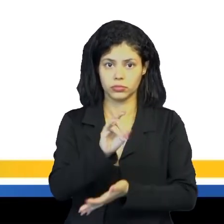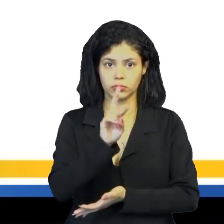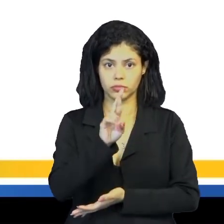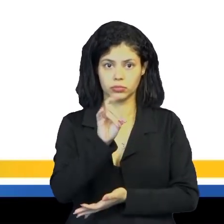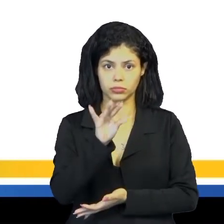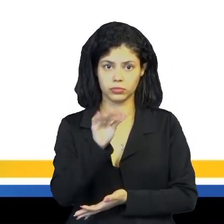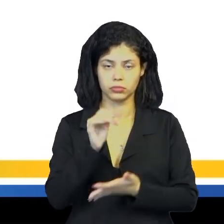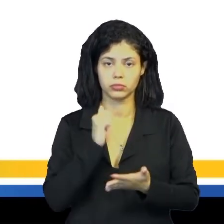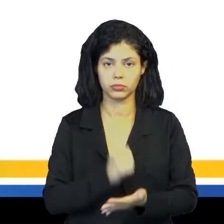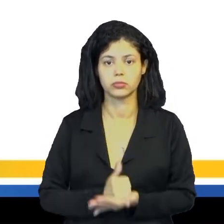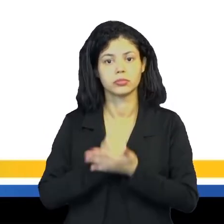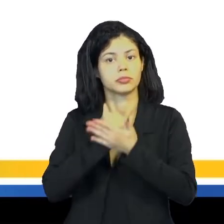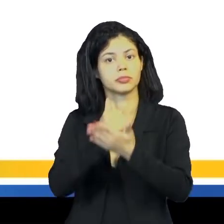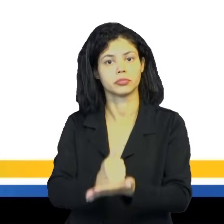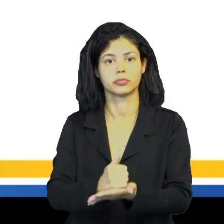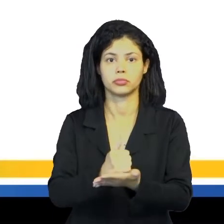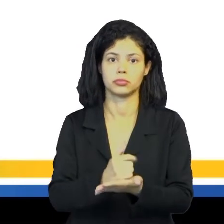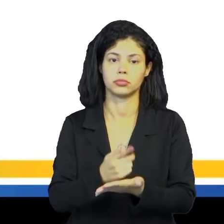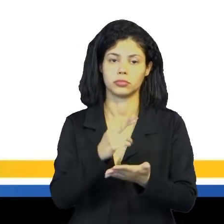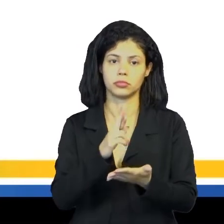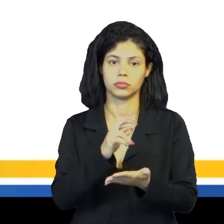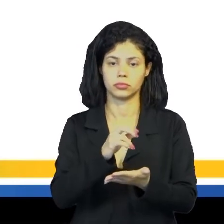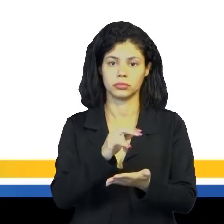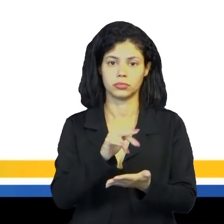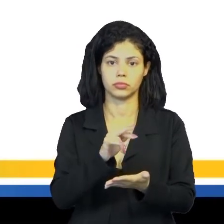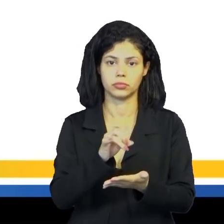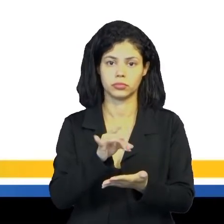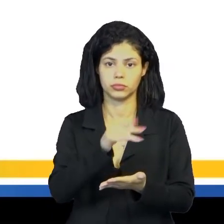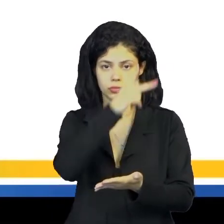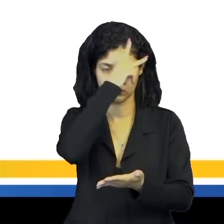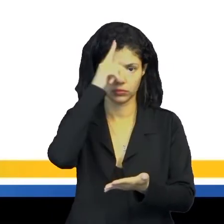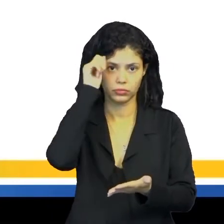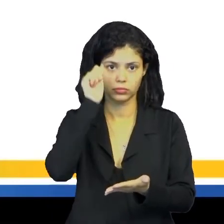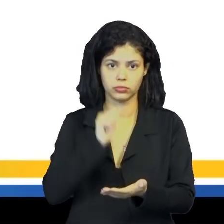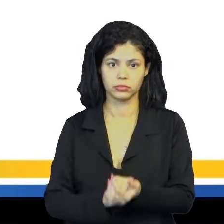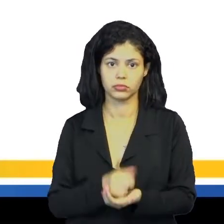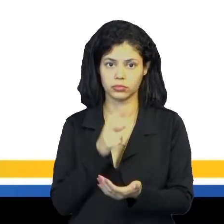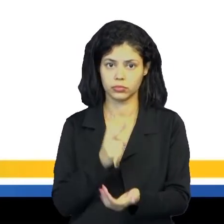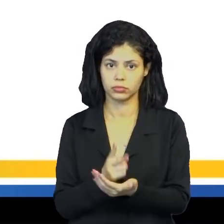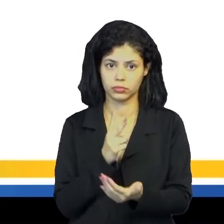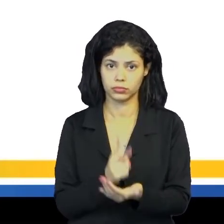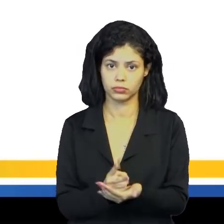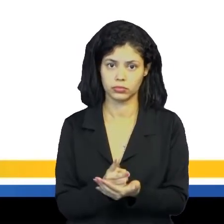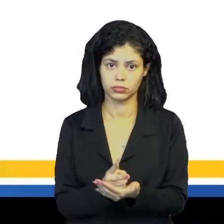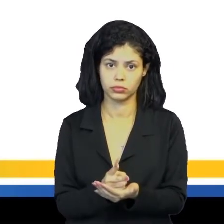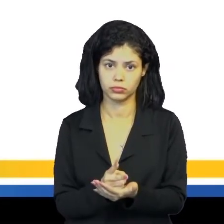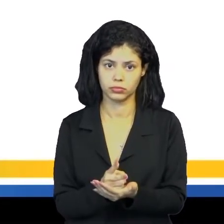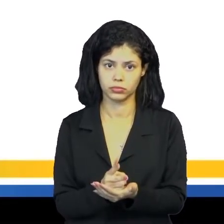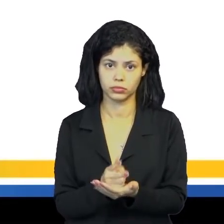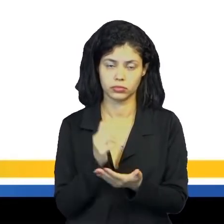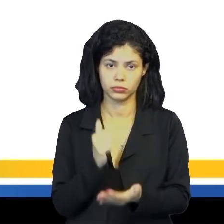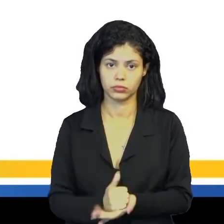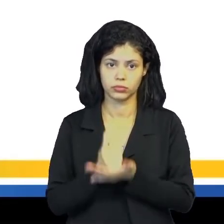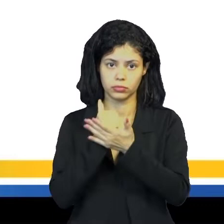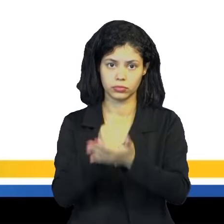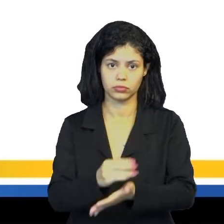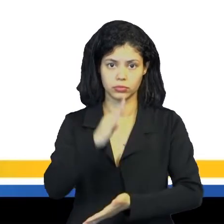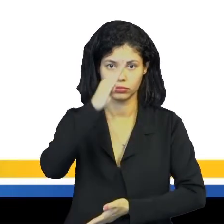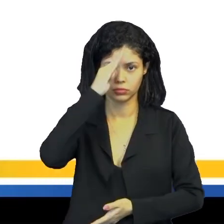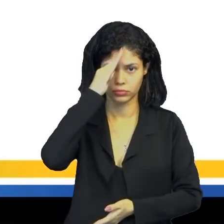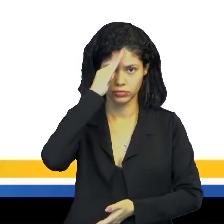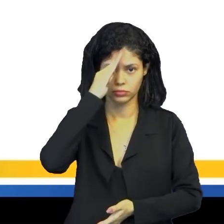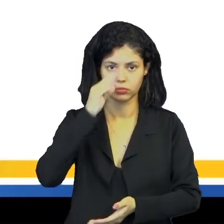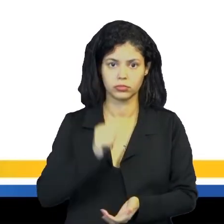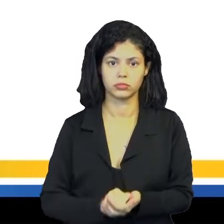as oligarquias que apoiavam aí o prefeito que estava sempre sendo apoiado pelo coronel, e